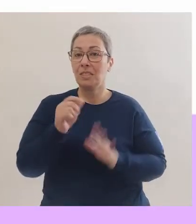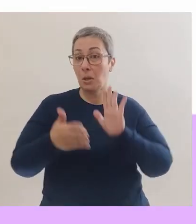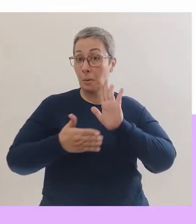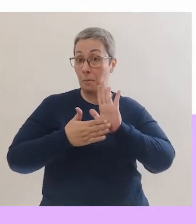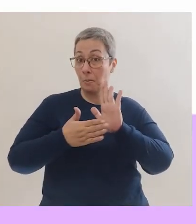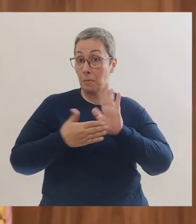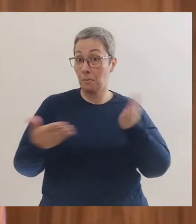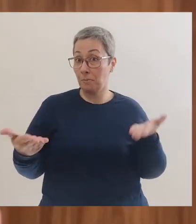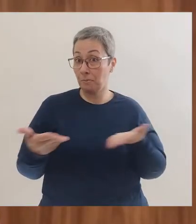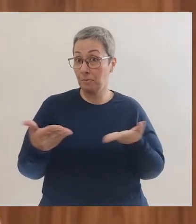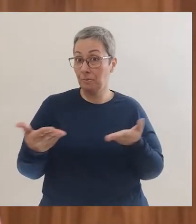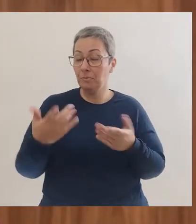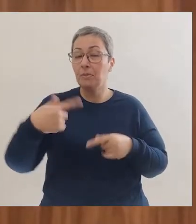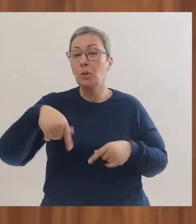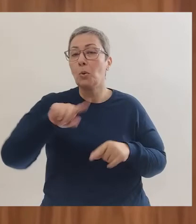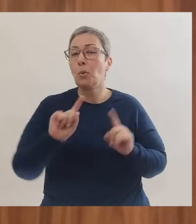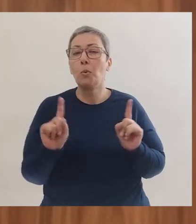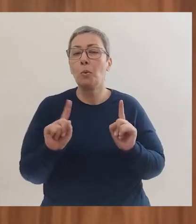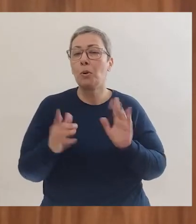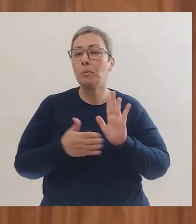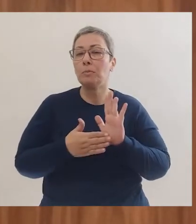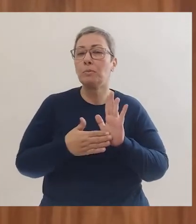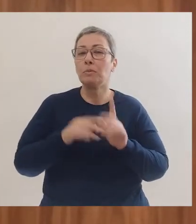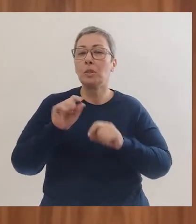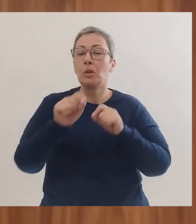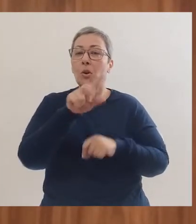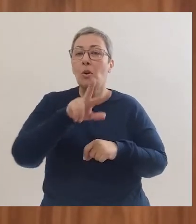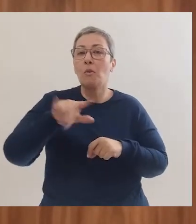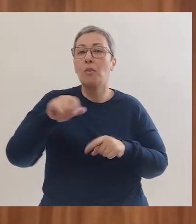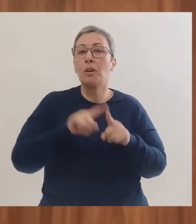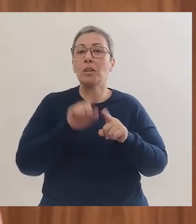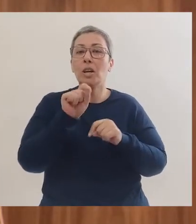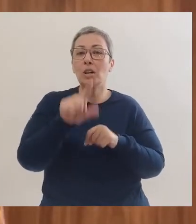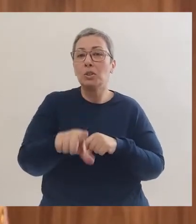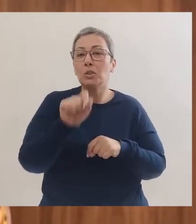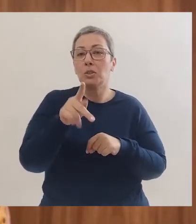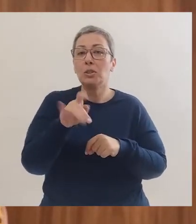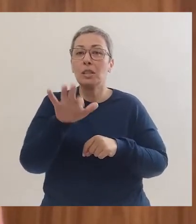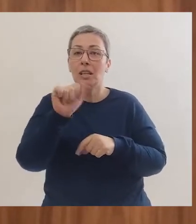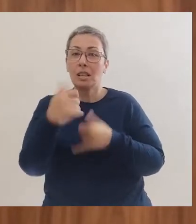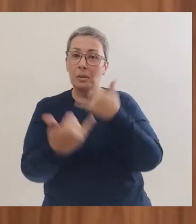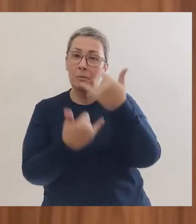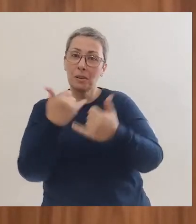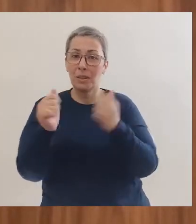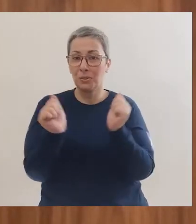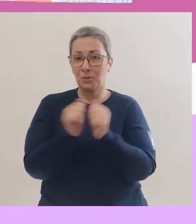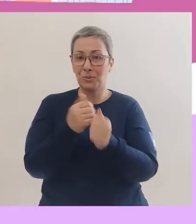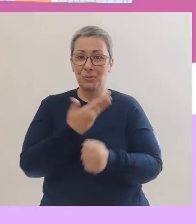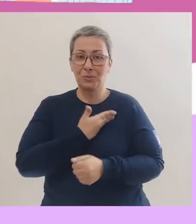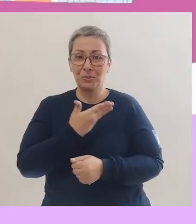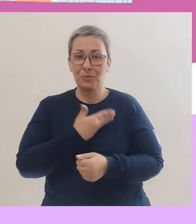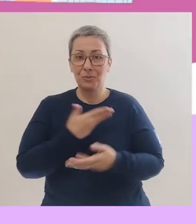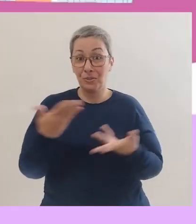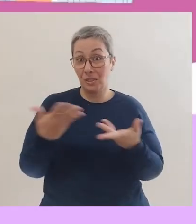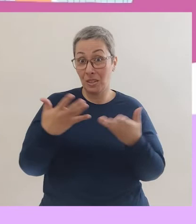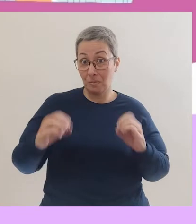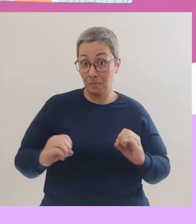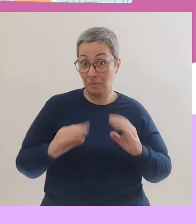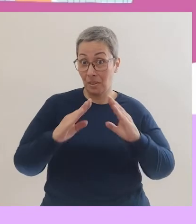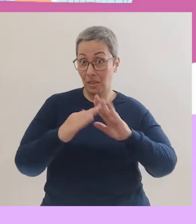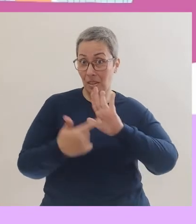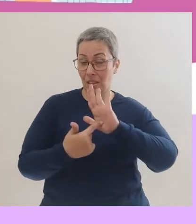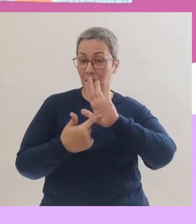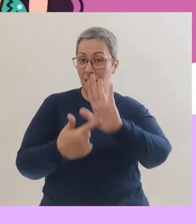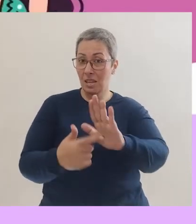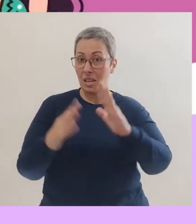Proposta do dia. E a proposta do dia é você escolher uma parlenda e brincar com seus amigos. Nesse programa